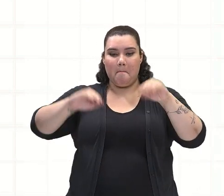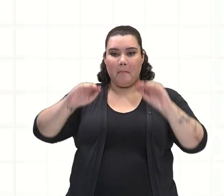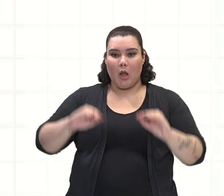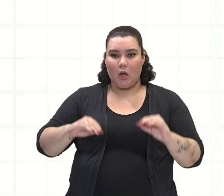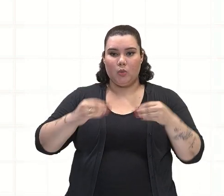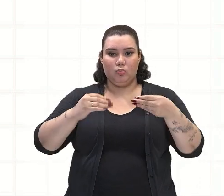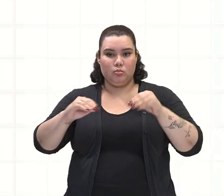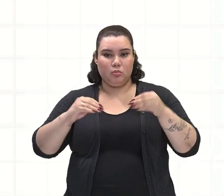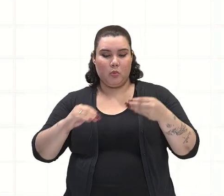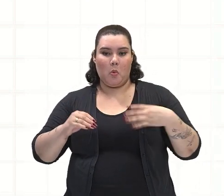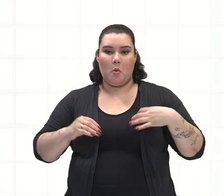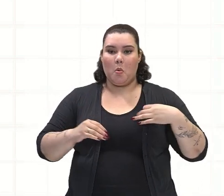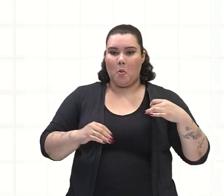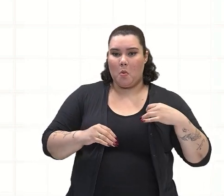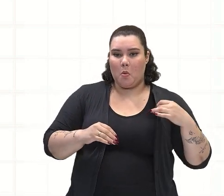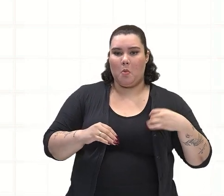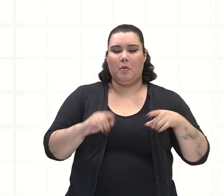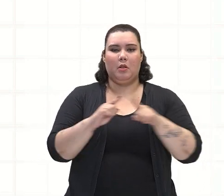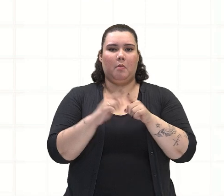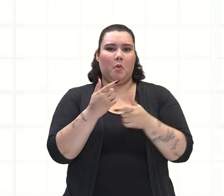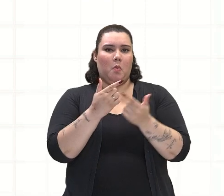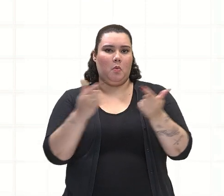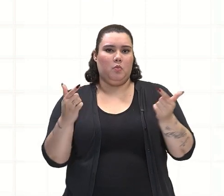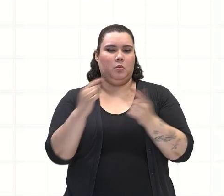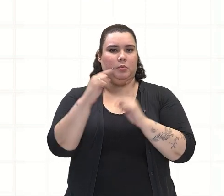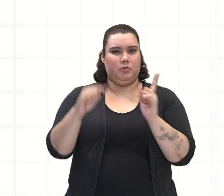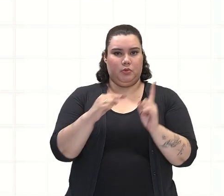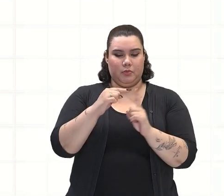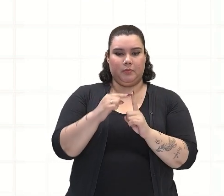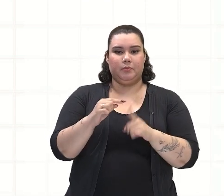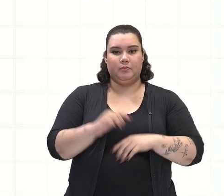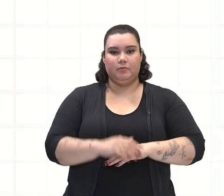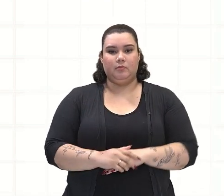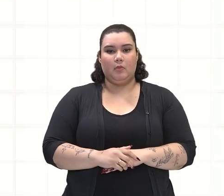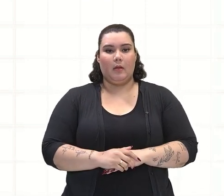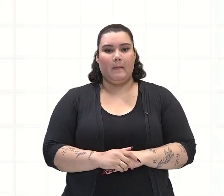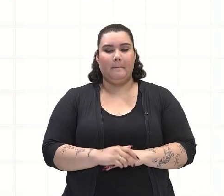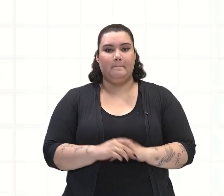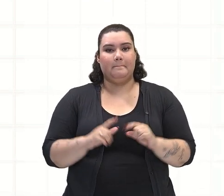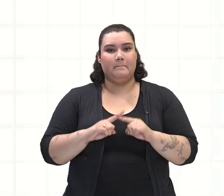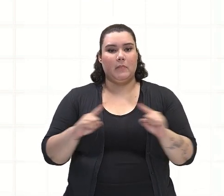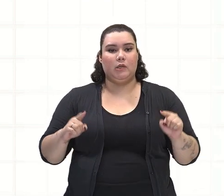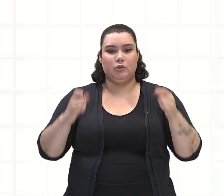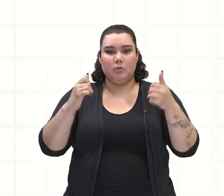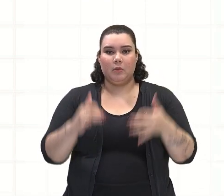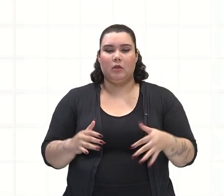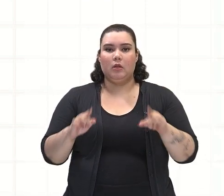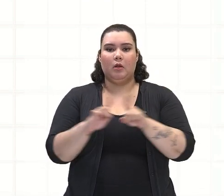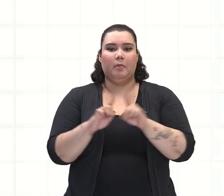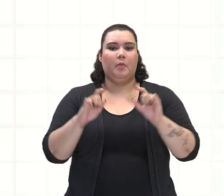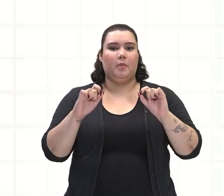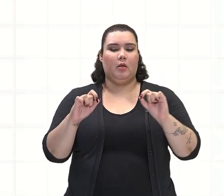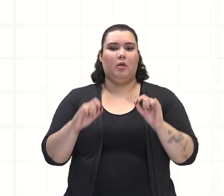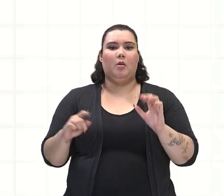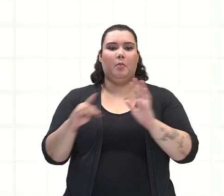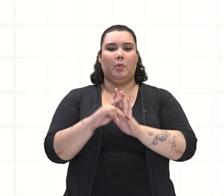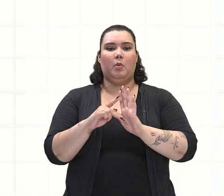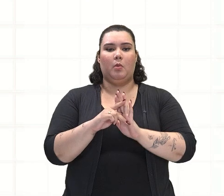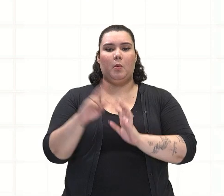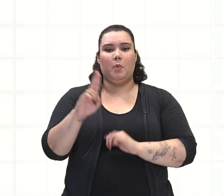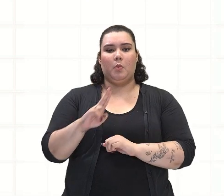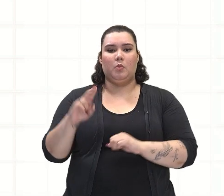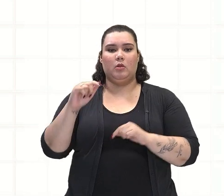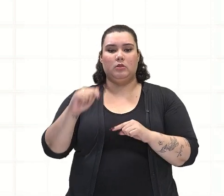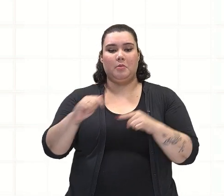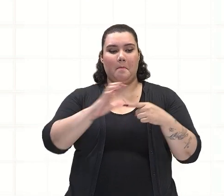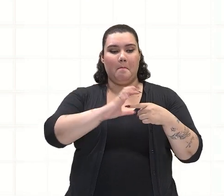para roupas e outras finalidades. Mas falamos aqui também que isso vai ser impulsionado por conta de uma